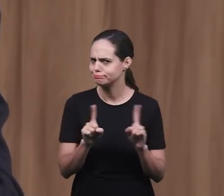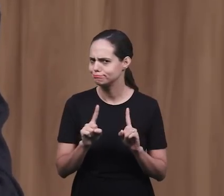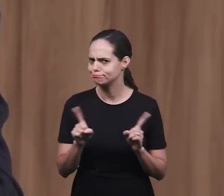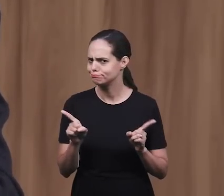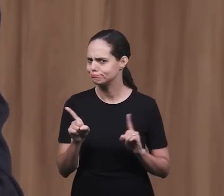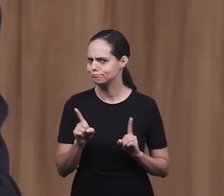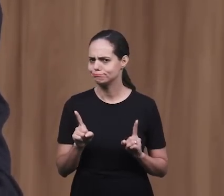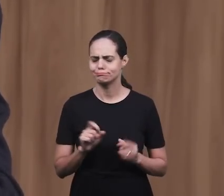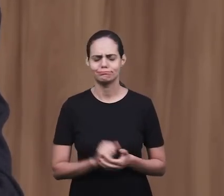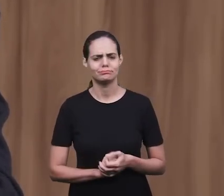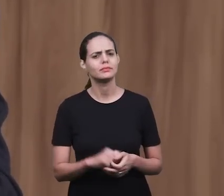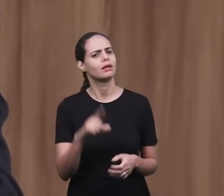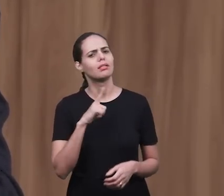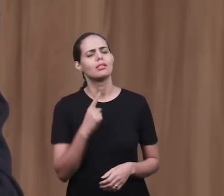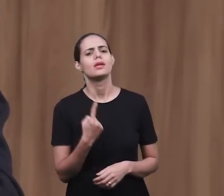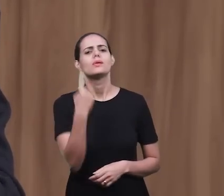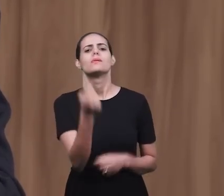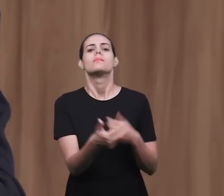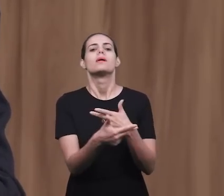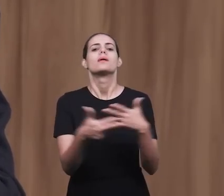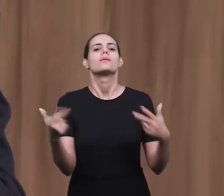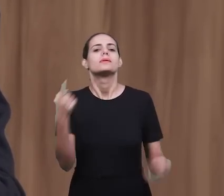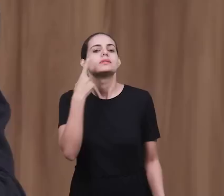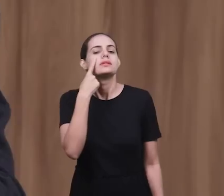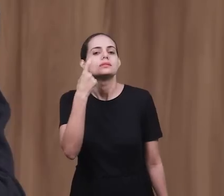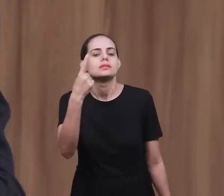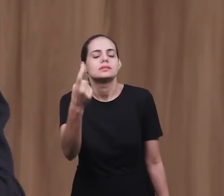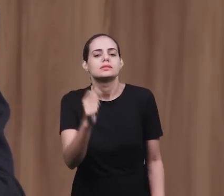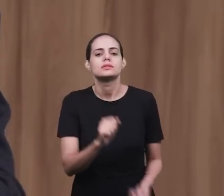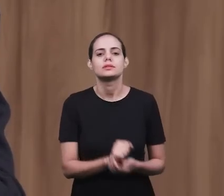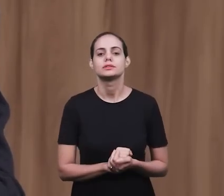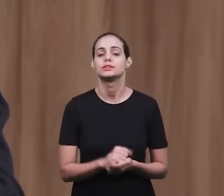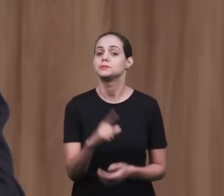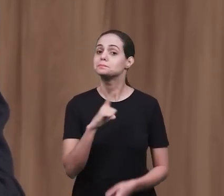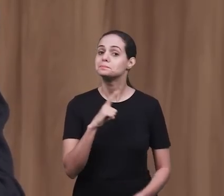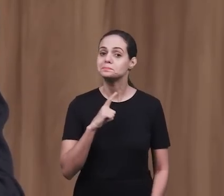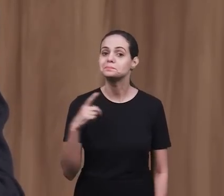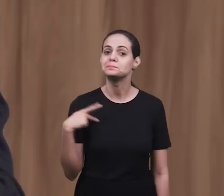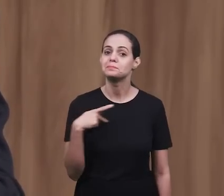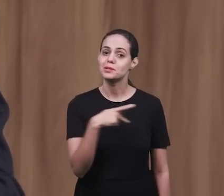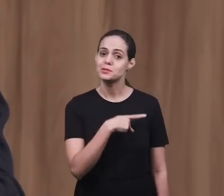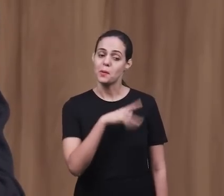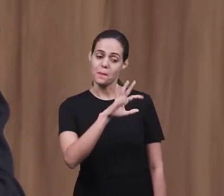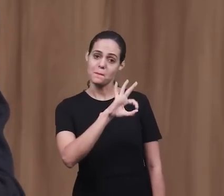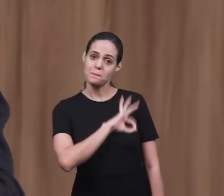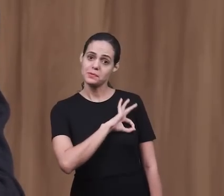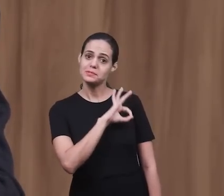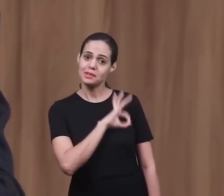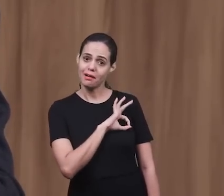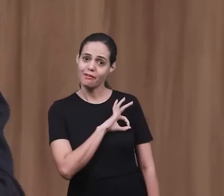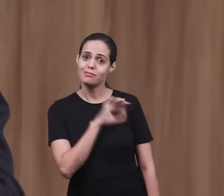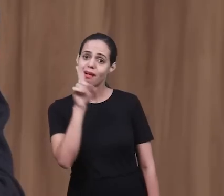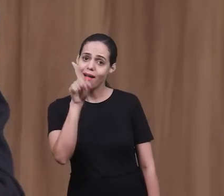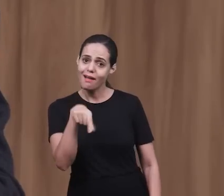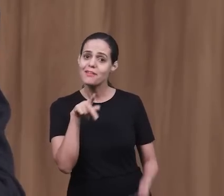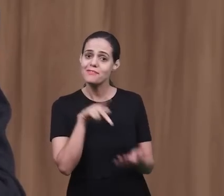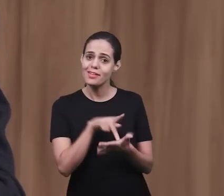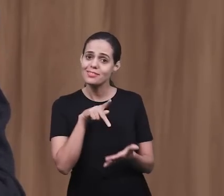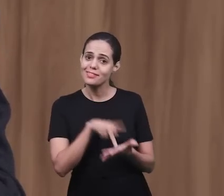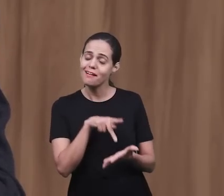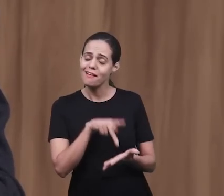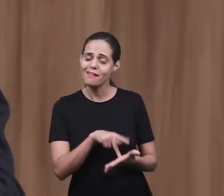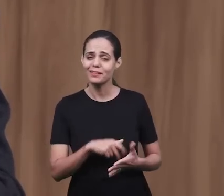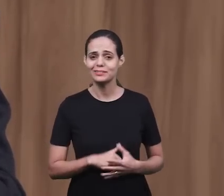aspecto interessante? Por exemplo, nós temos pastores que são policiais. Sim. São da polícia.